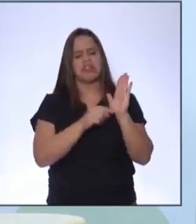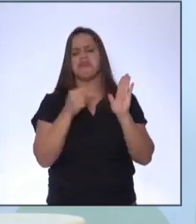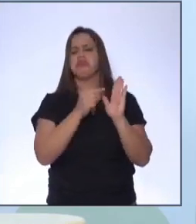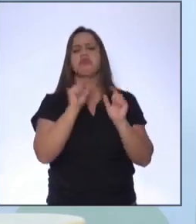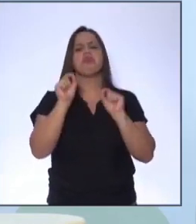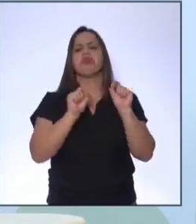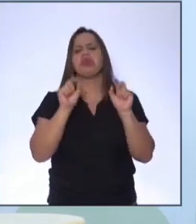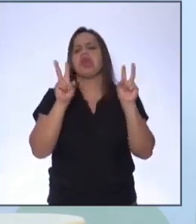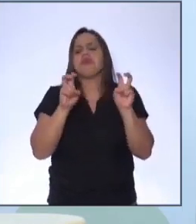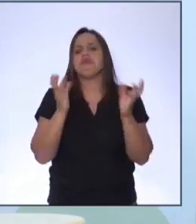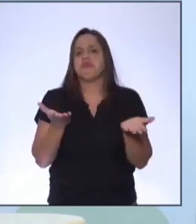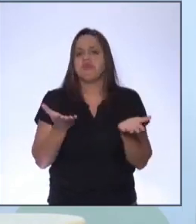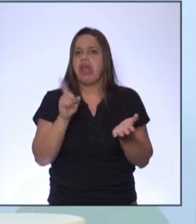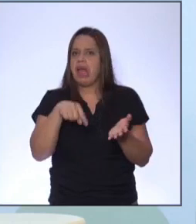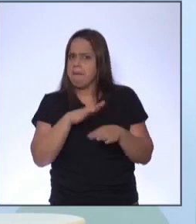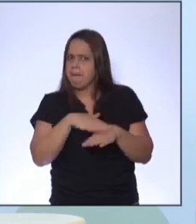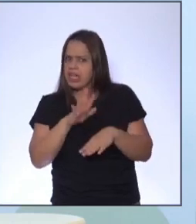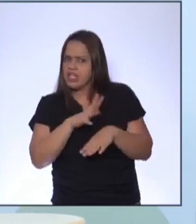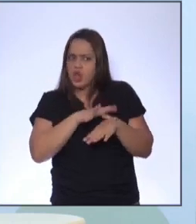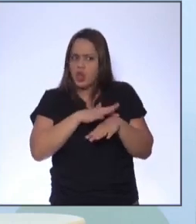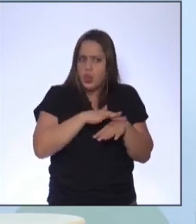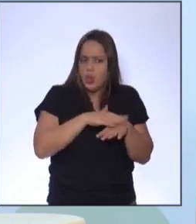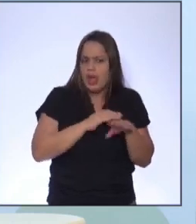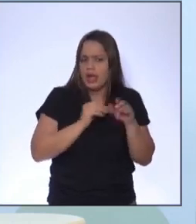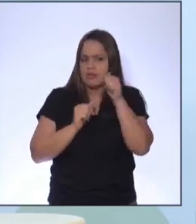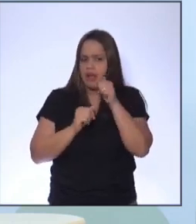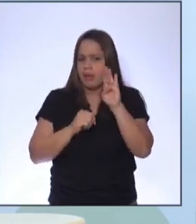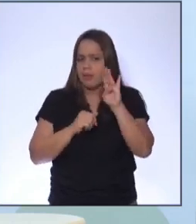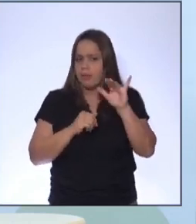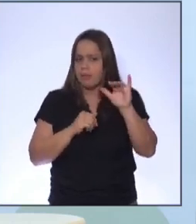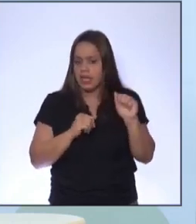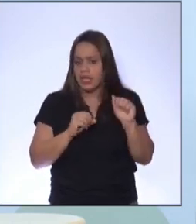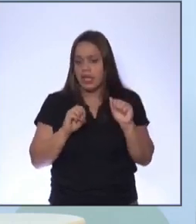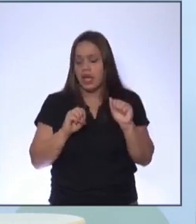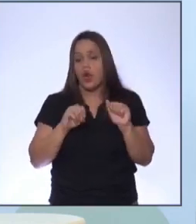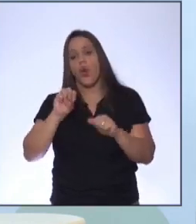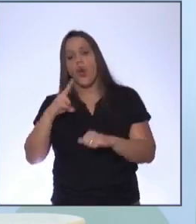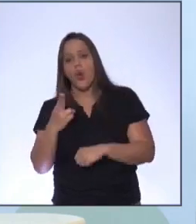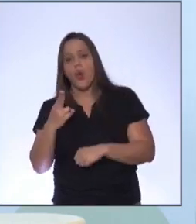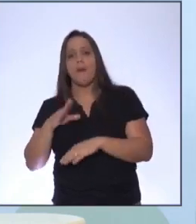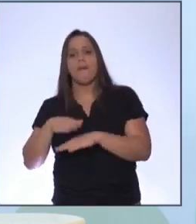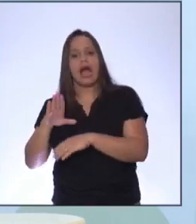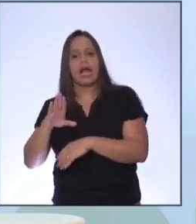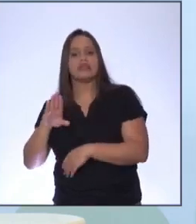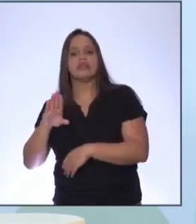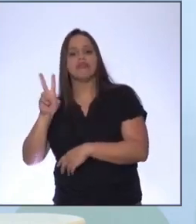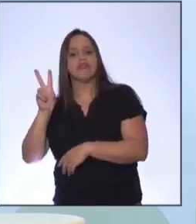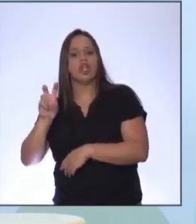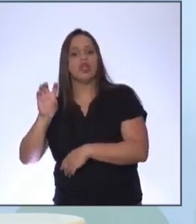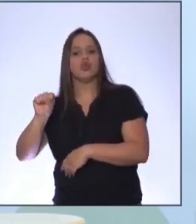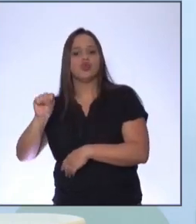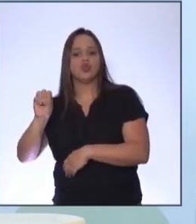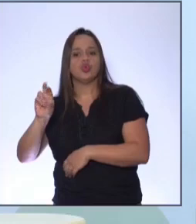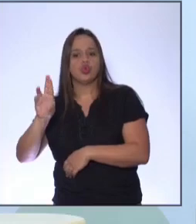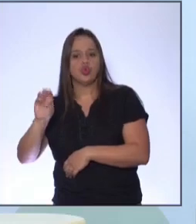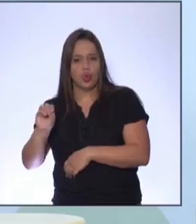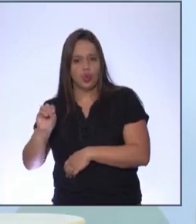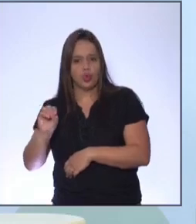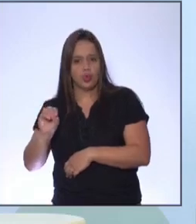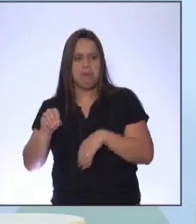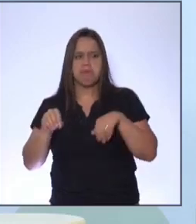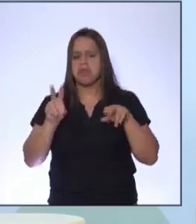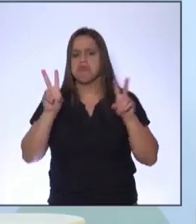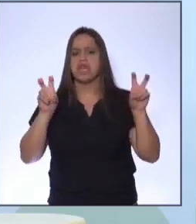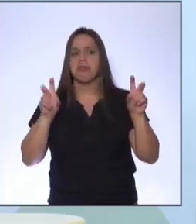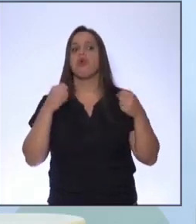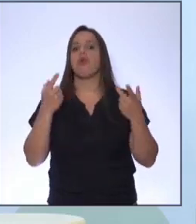a doença da Bia ou ele está falando sobre mais o soro caseiro? Eu gostaria que vocês fizessem essa observação e anotassem no caderno de vocês, e